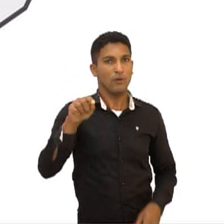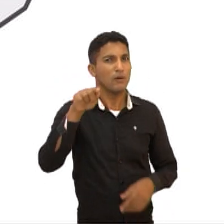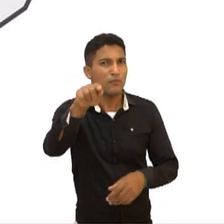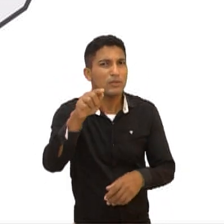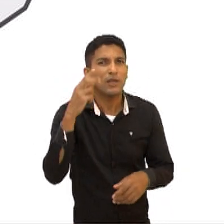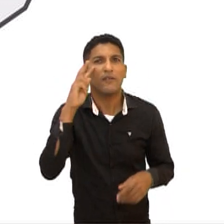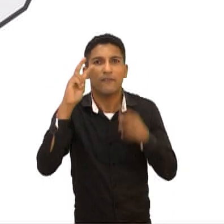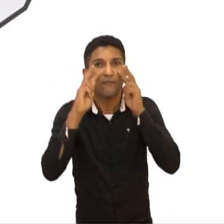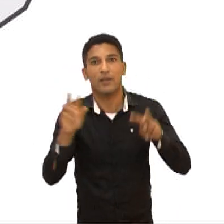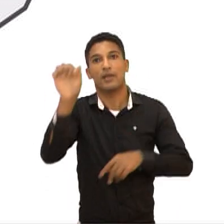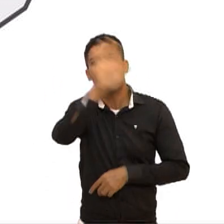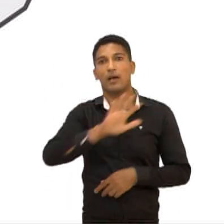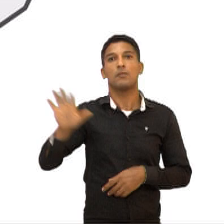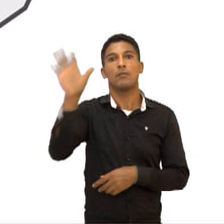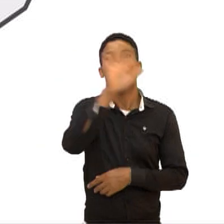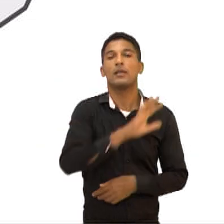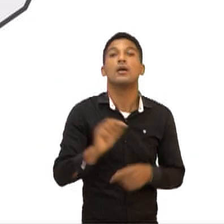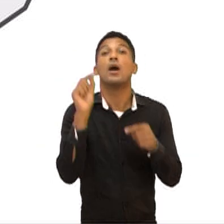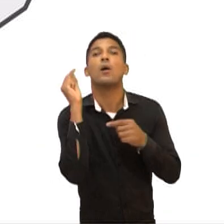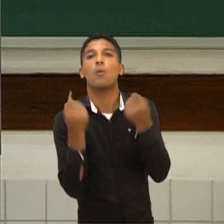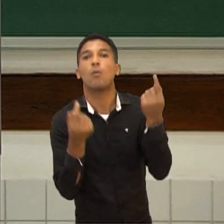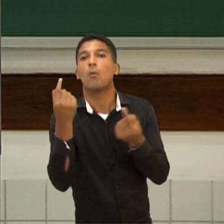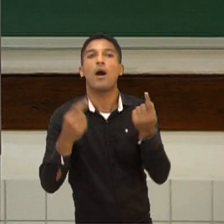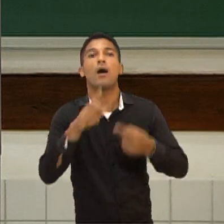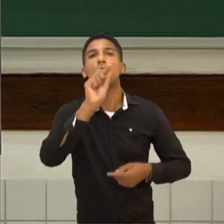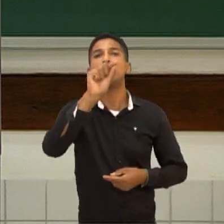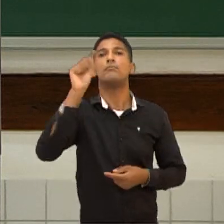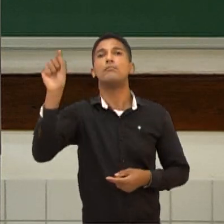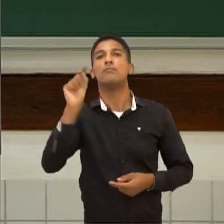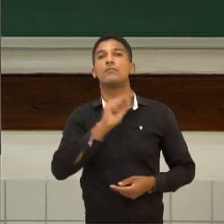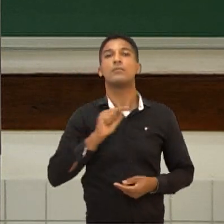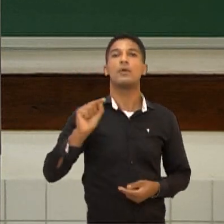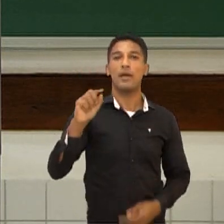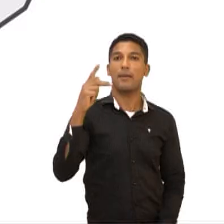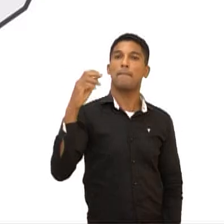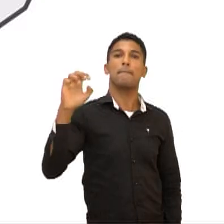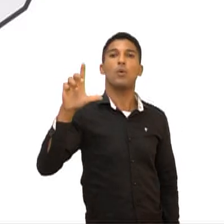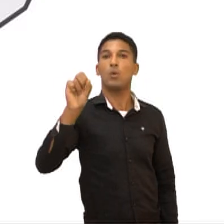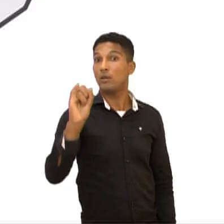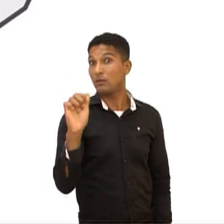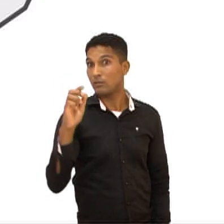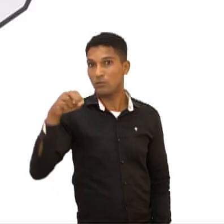polígono. A professora vai dar um tempinho para vocês resolverem e a gente já volta.